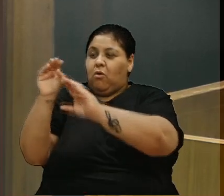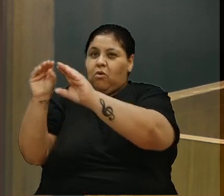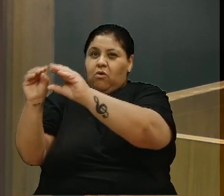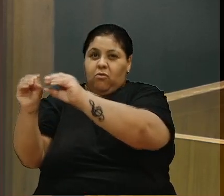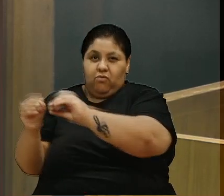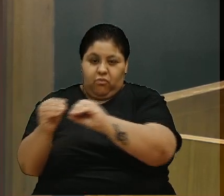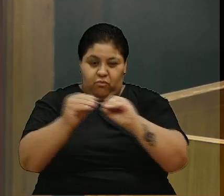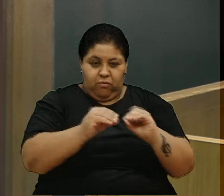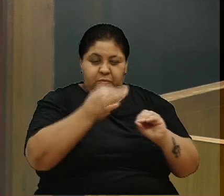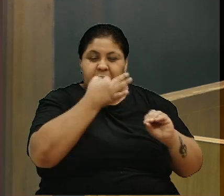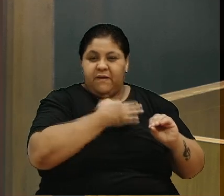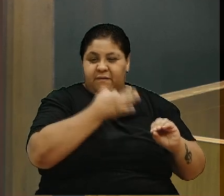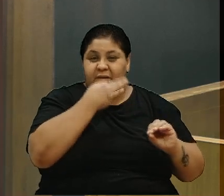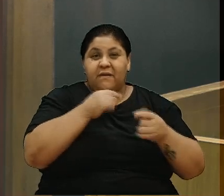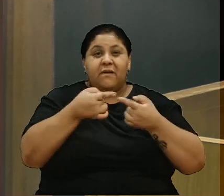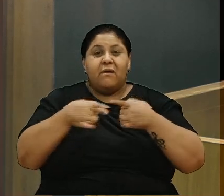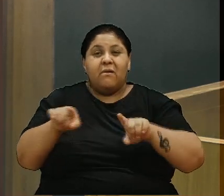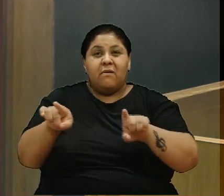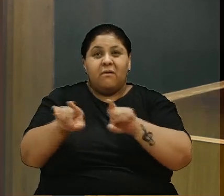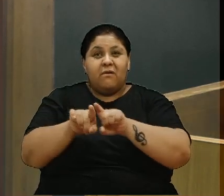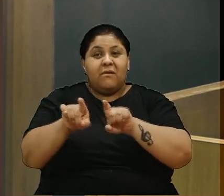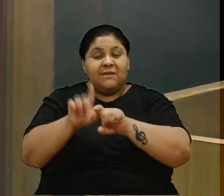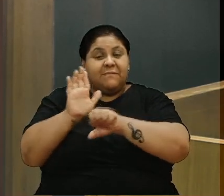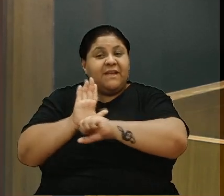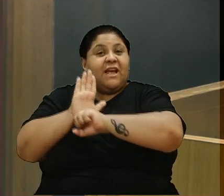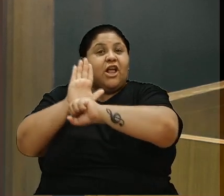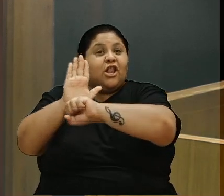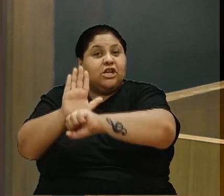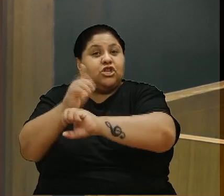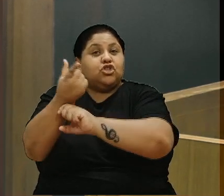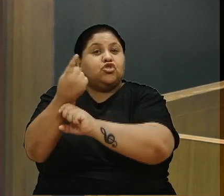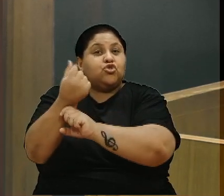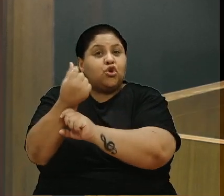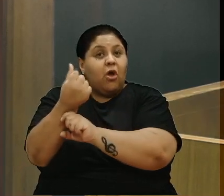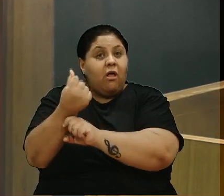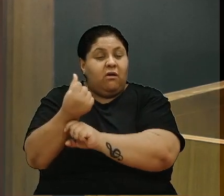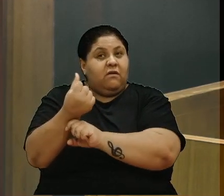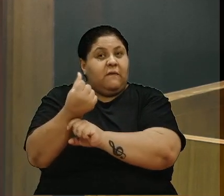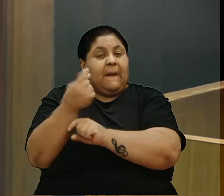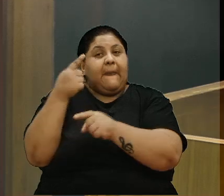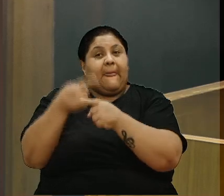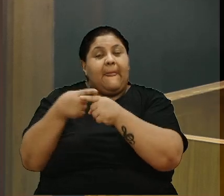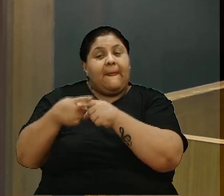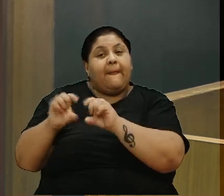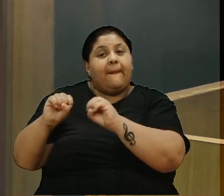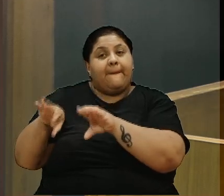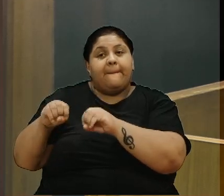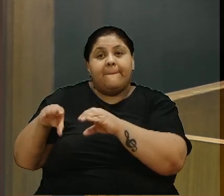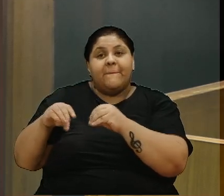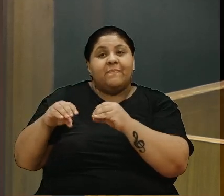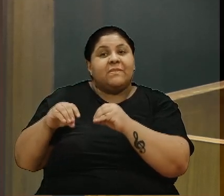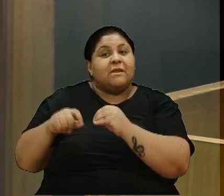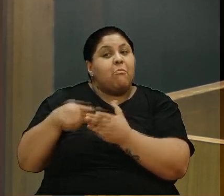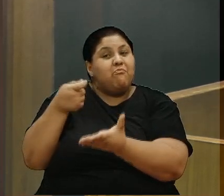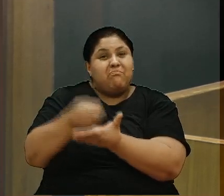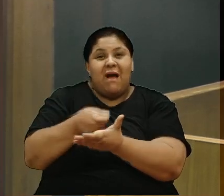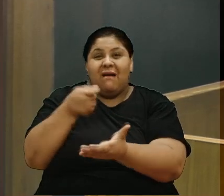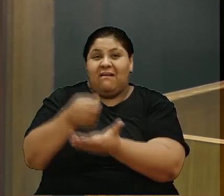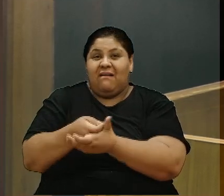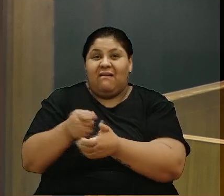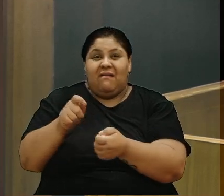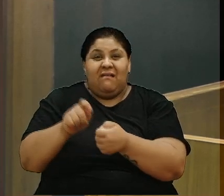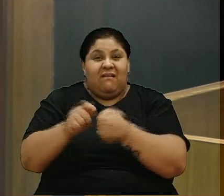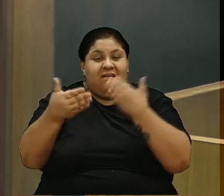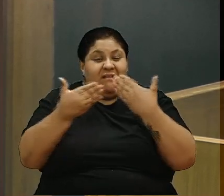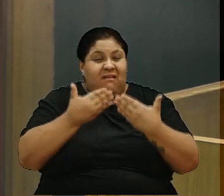para a cidade de Caxias do Sul, mas que eles colaborem com valores, com recursos, porque a educação é muito custosa. Fazendo uma análise